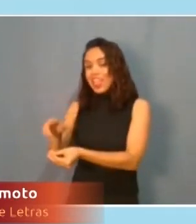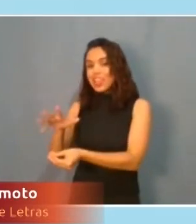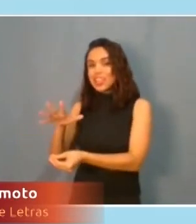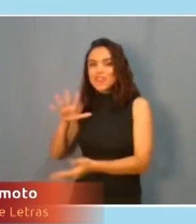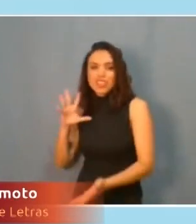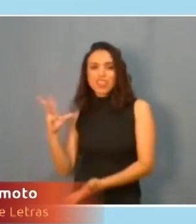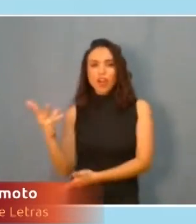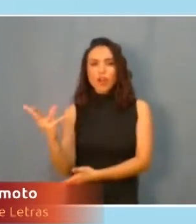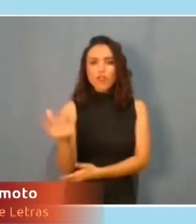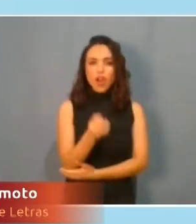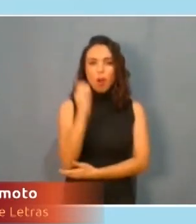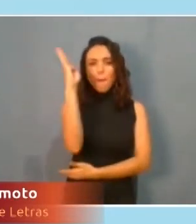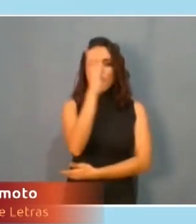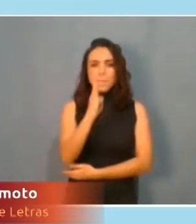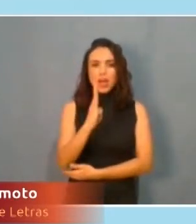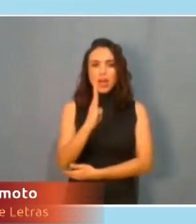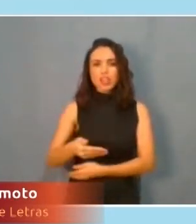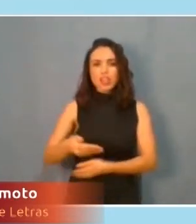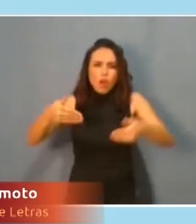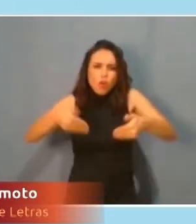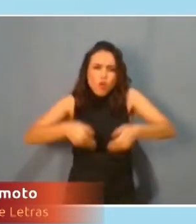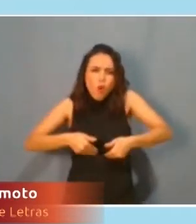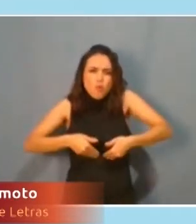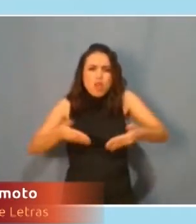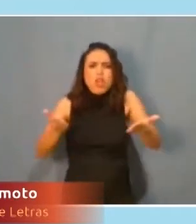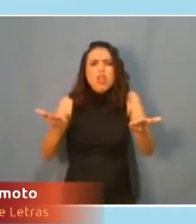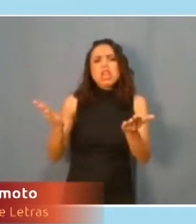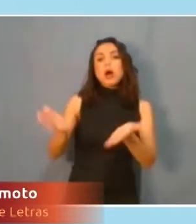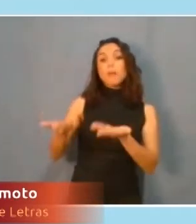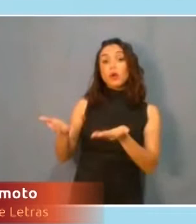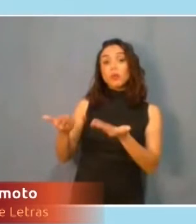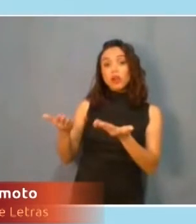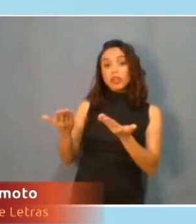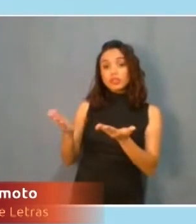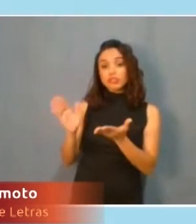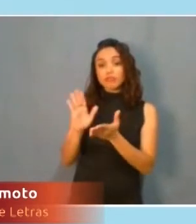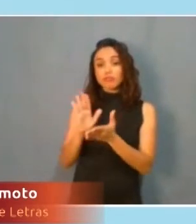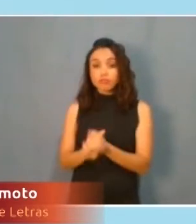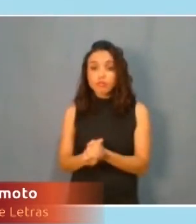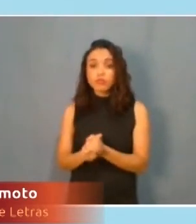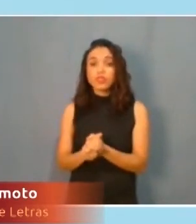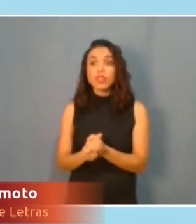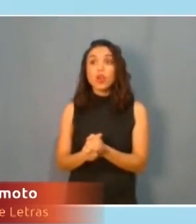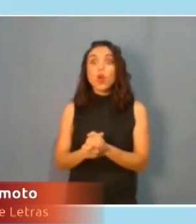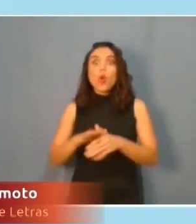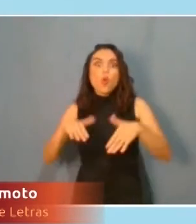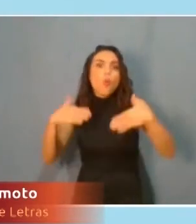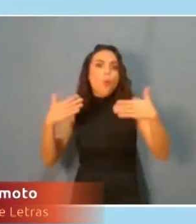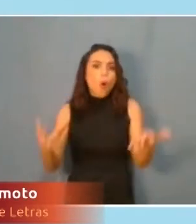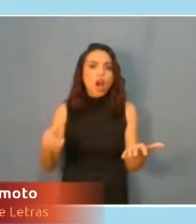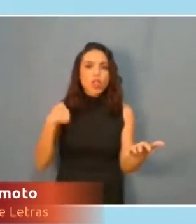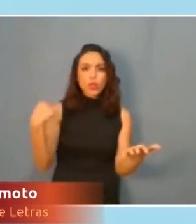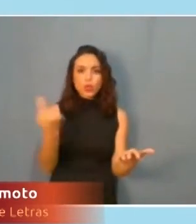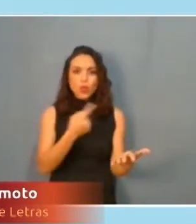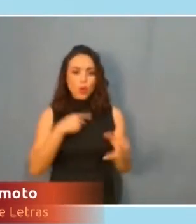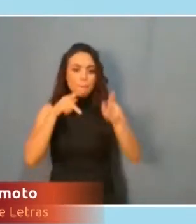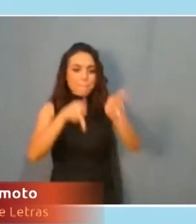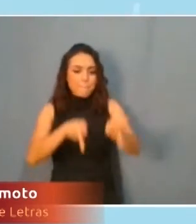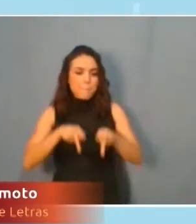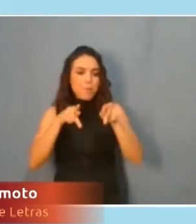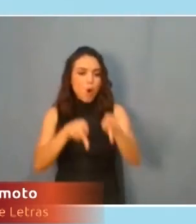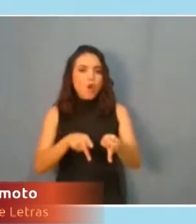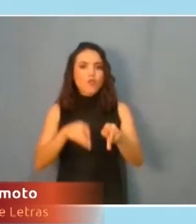a gente tem que entender. O dia que o brasileiro começar a entender esse modelo, vai começar também a incidir e pedir